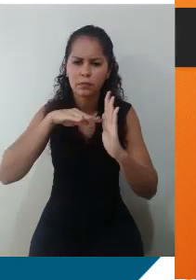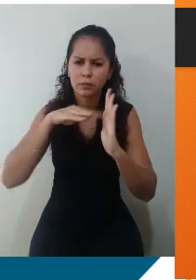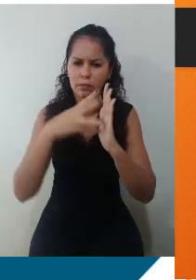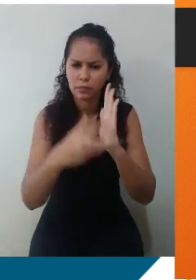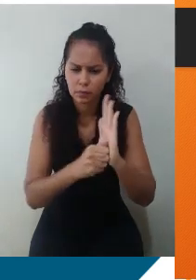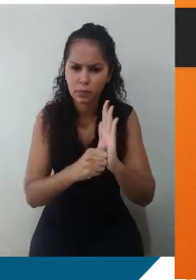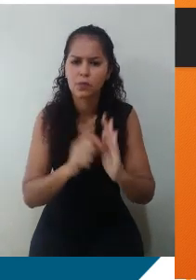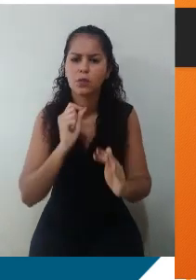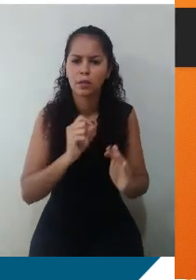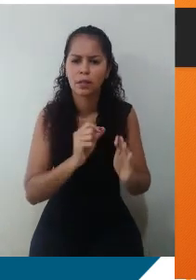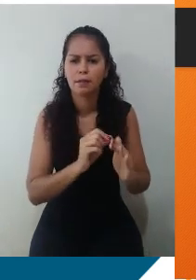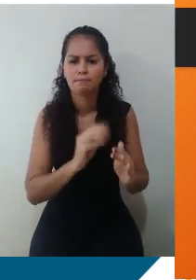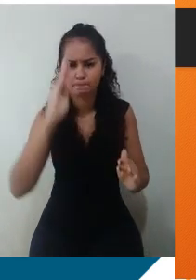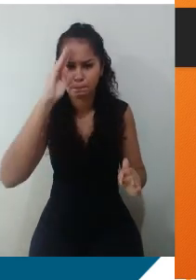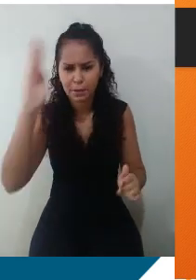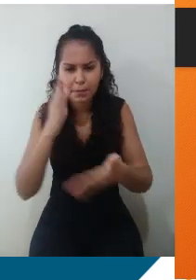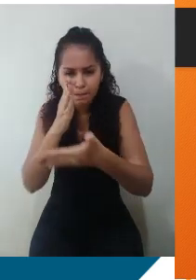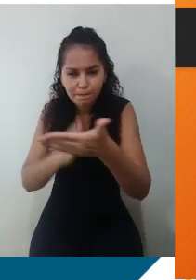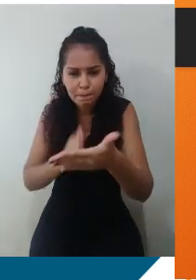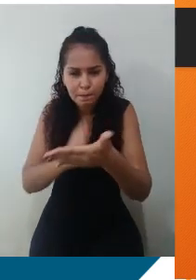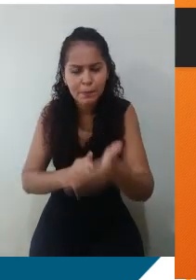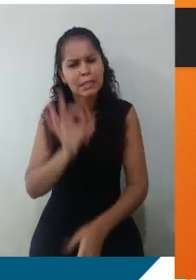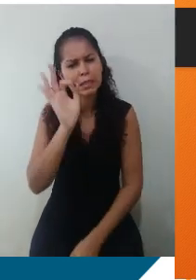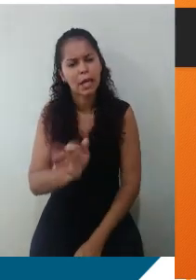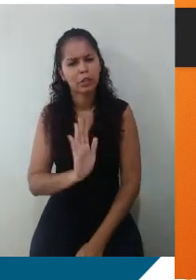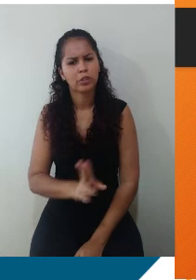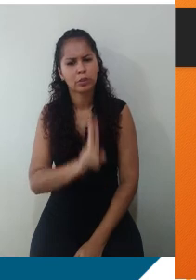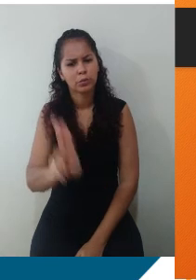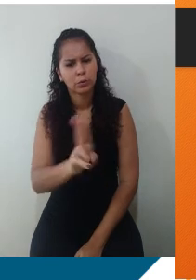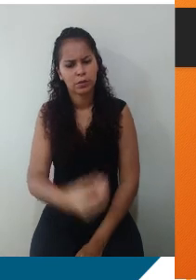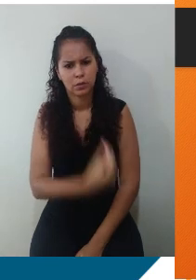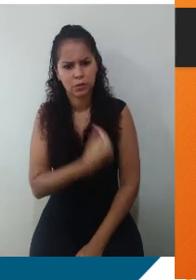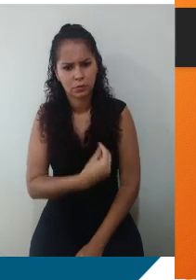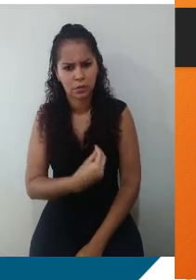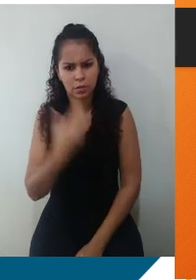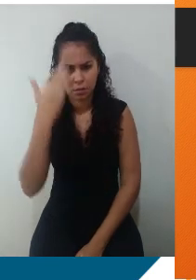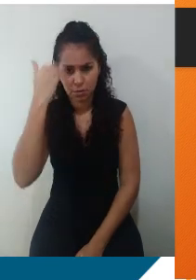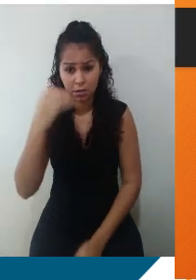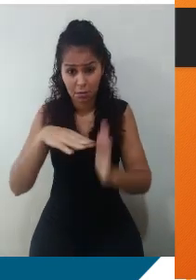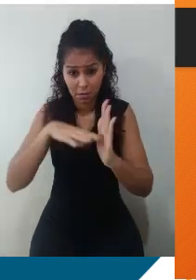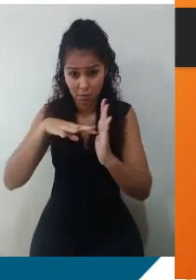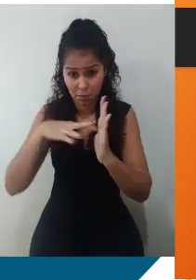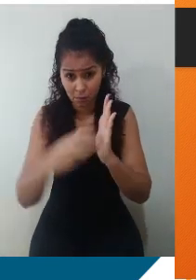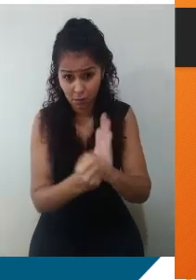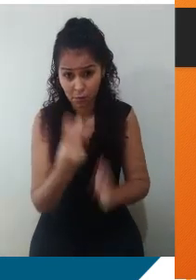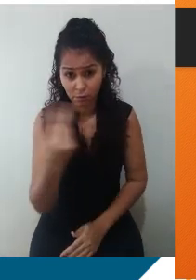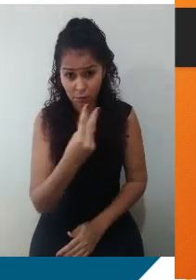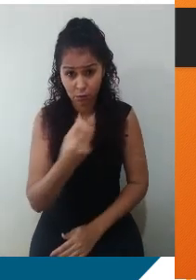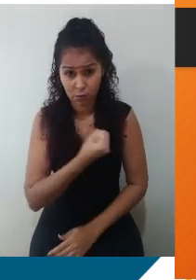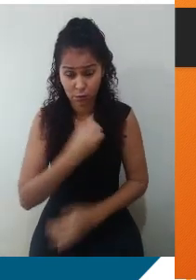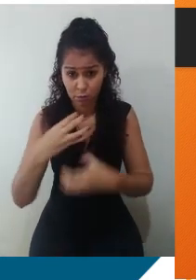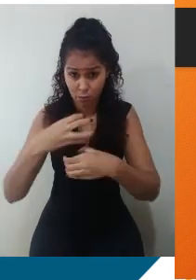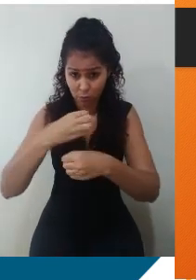Média aritmética é uma medida de centralidade e certamente você já usou isso alguma vez na vida. Para calcular a média aritmética de dois números,